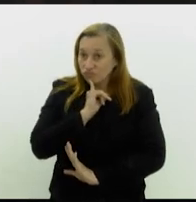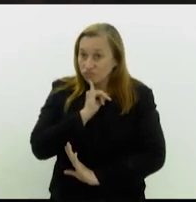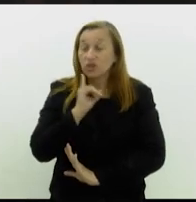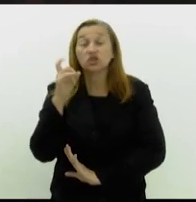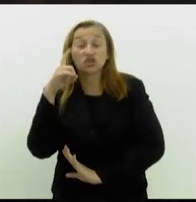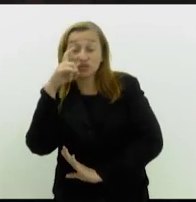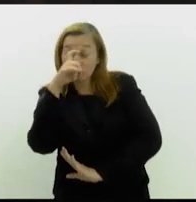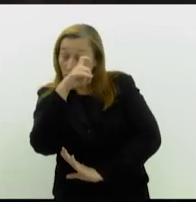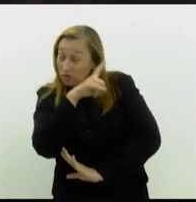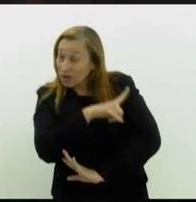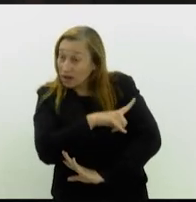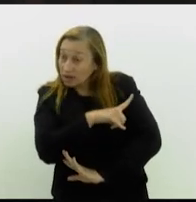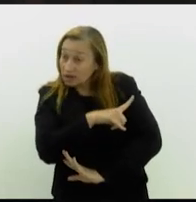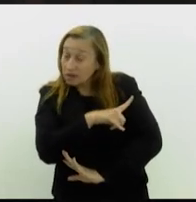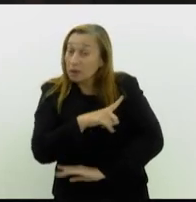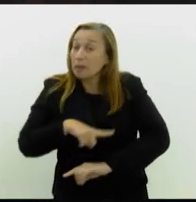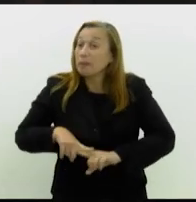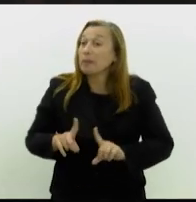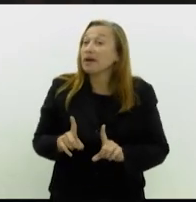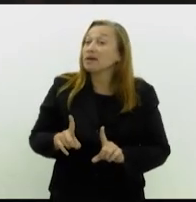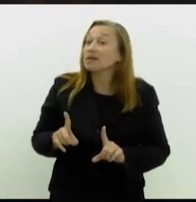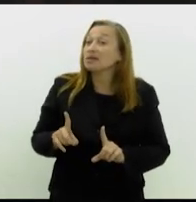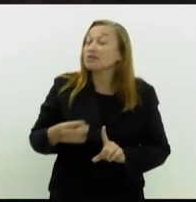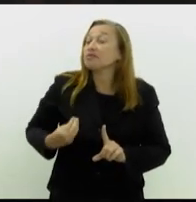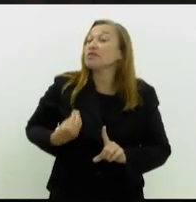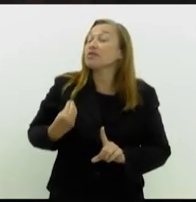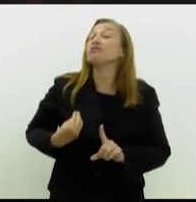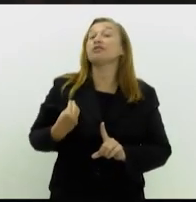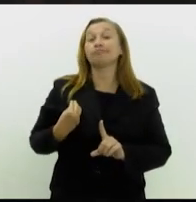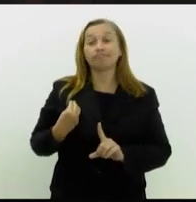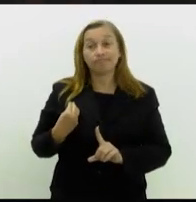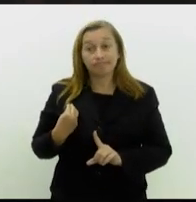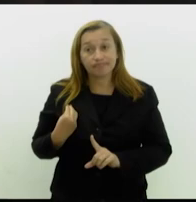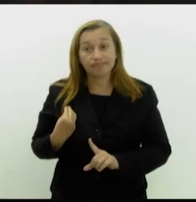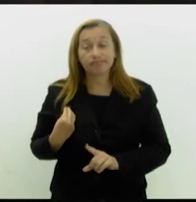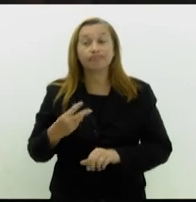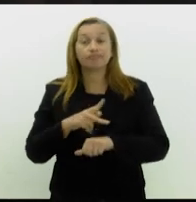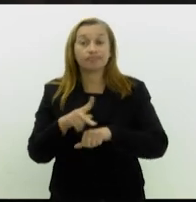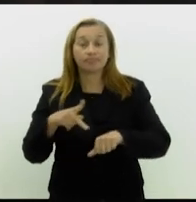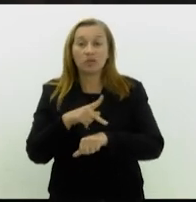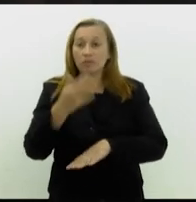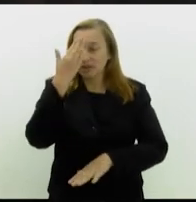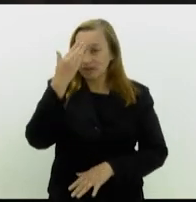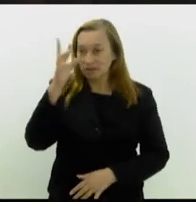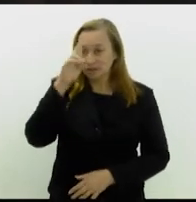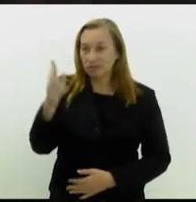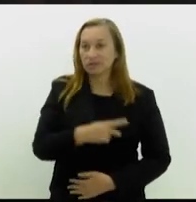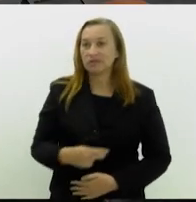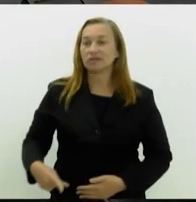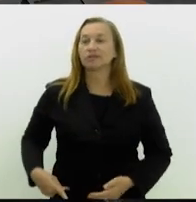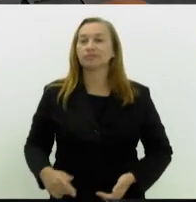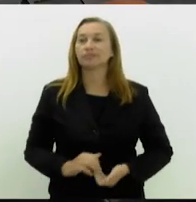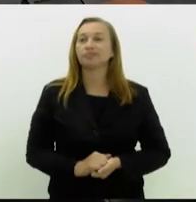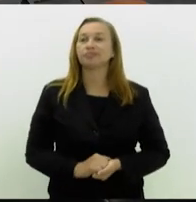Barrancos mas ainda está estabelecido no nosso país muito obrigado senhor